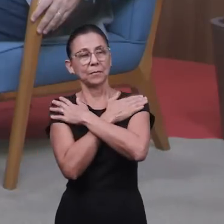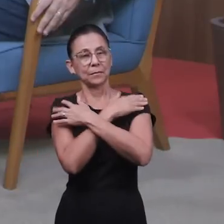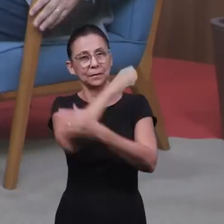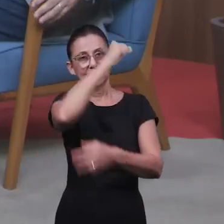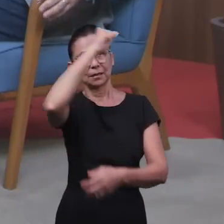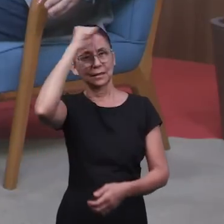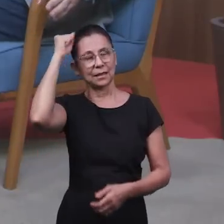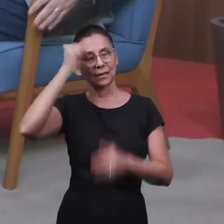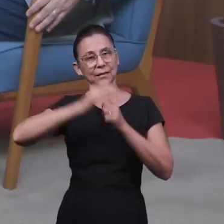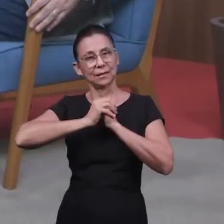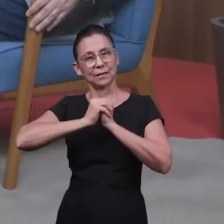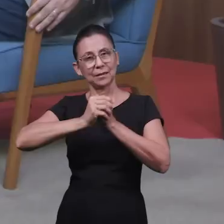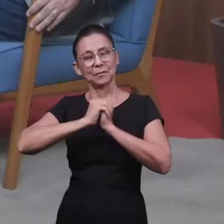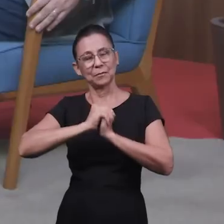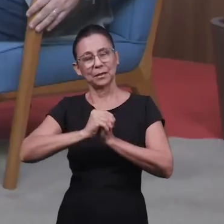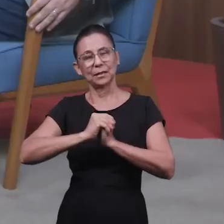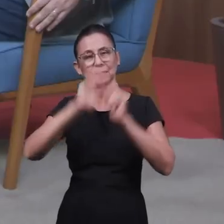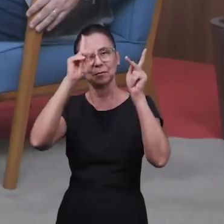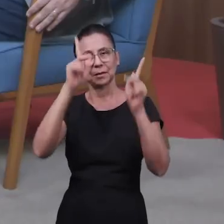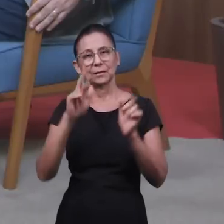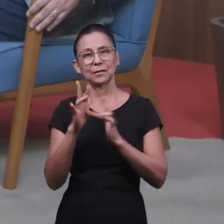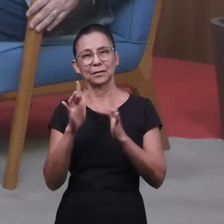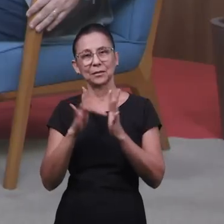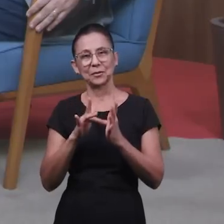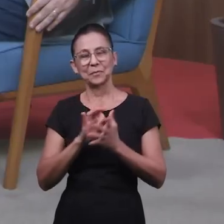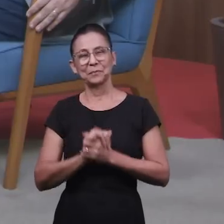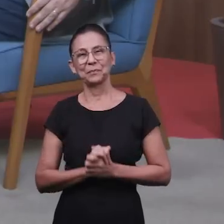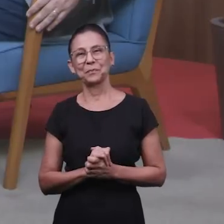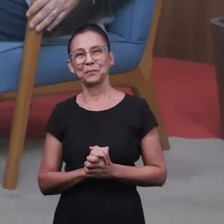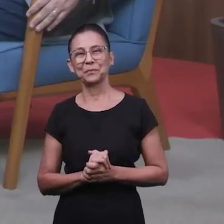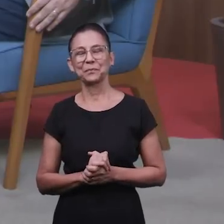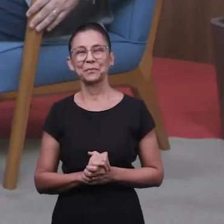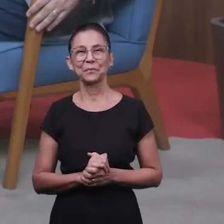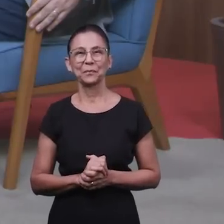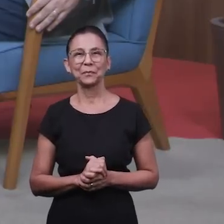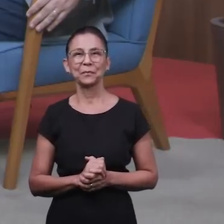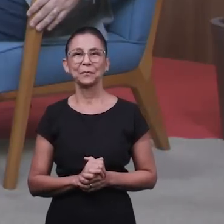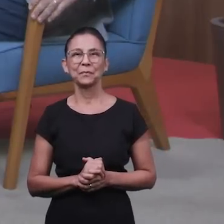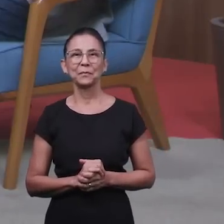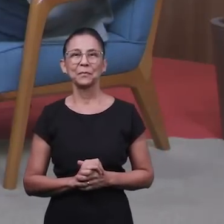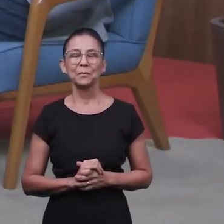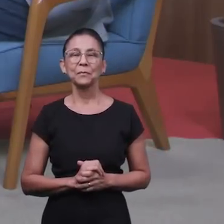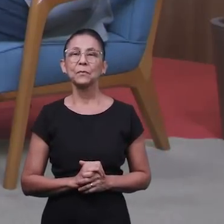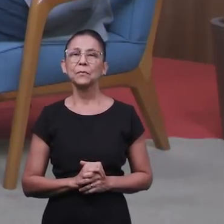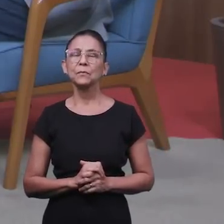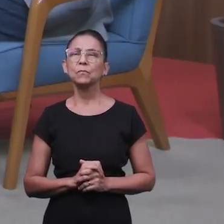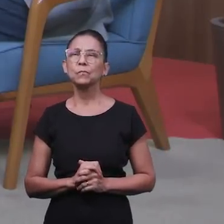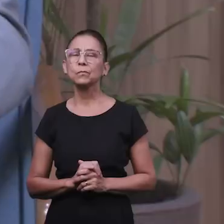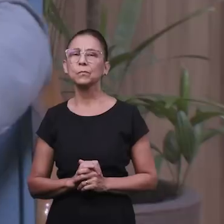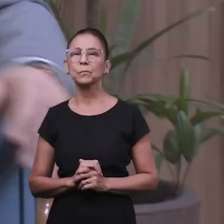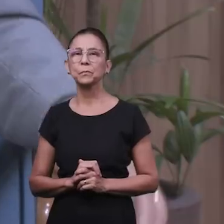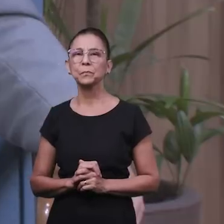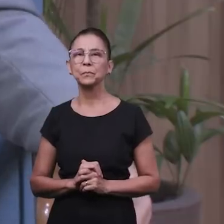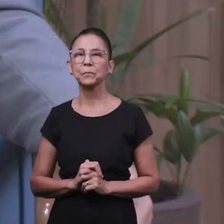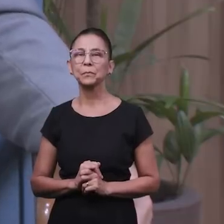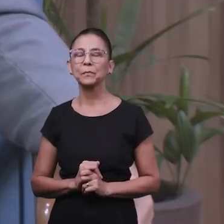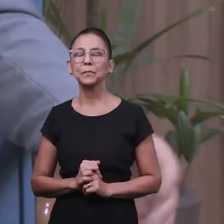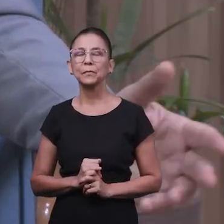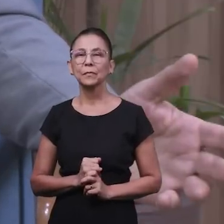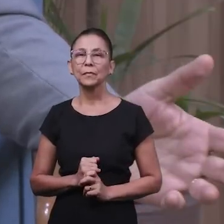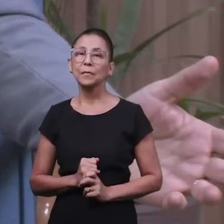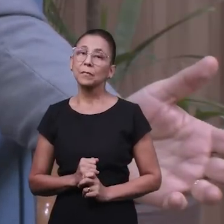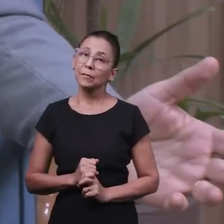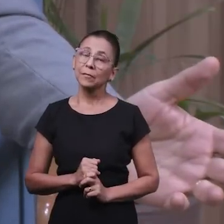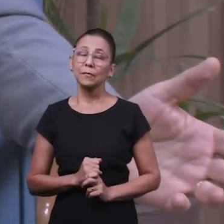queridos. Sérgio, um abraço. Amém. Pai do Senhor a todos. Muito bem.